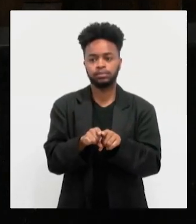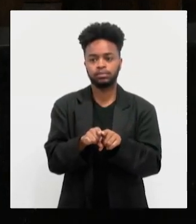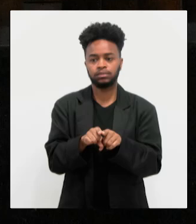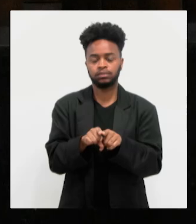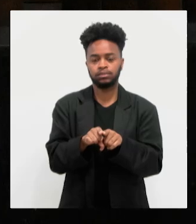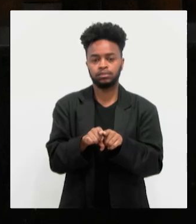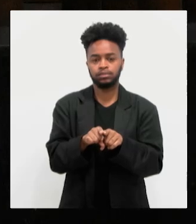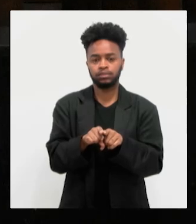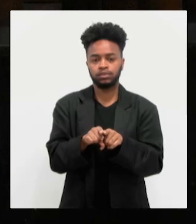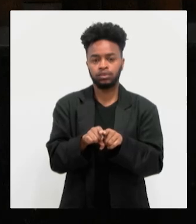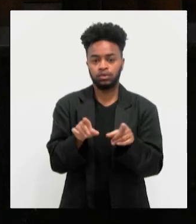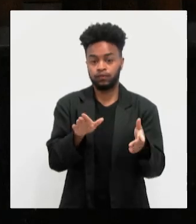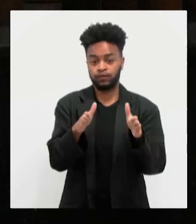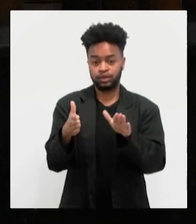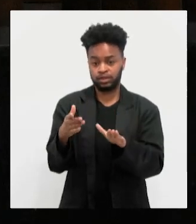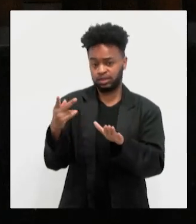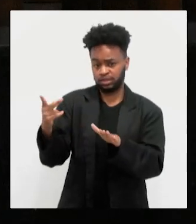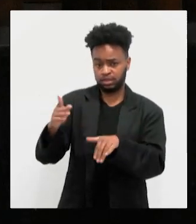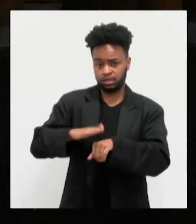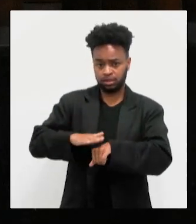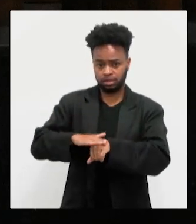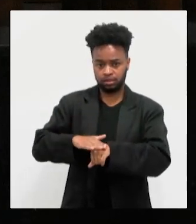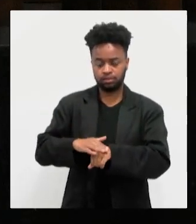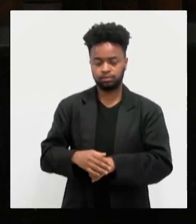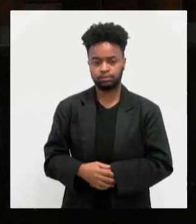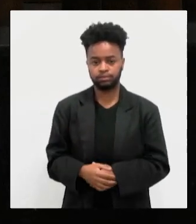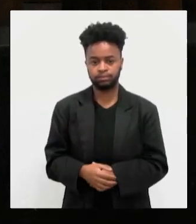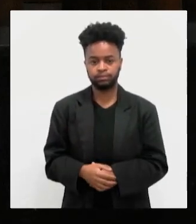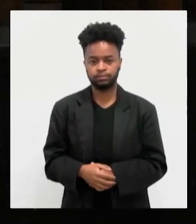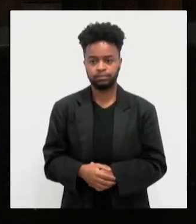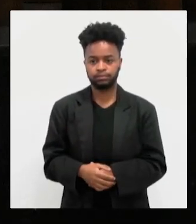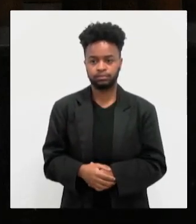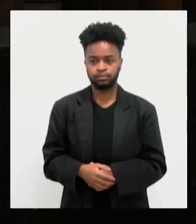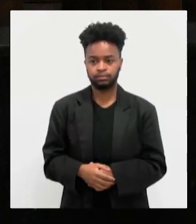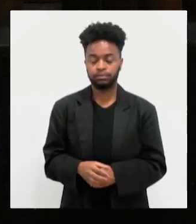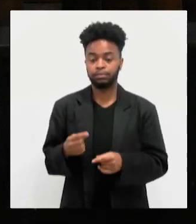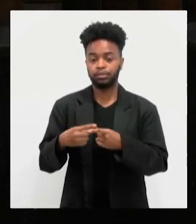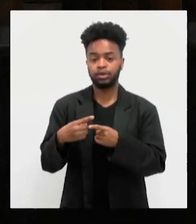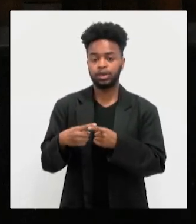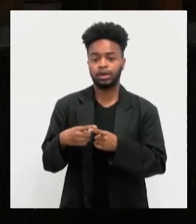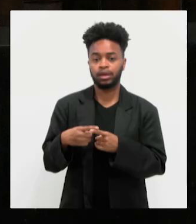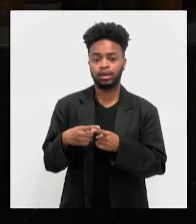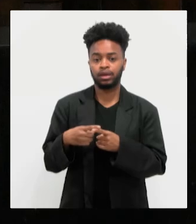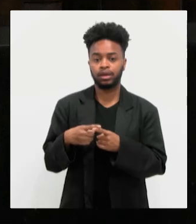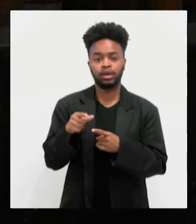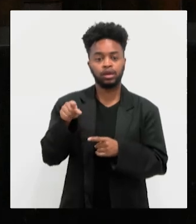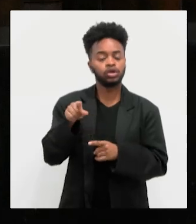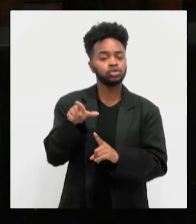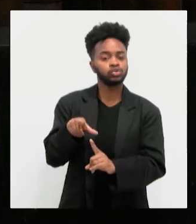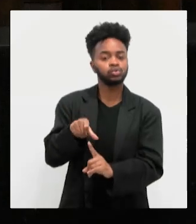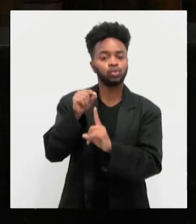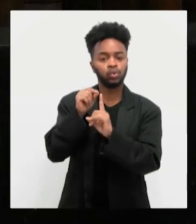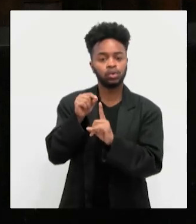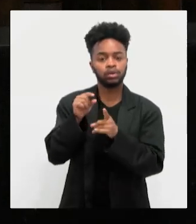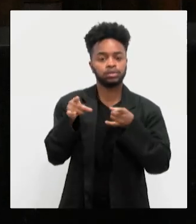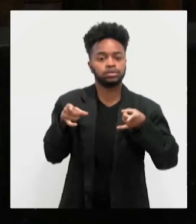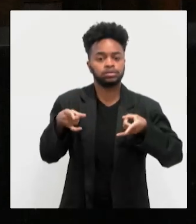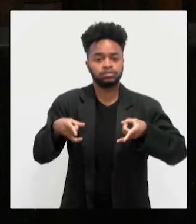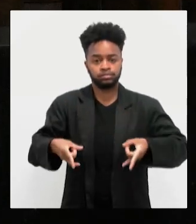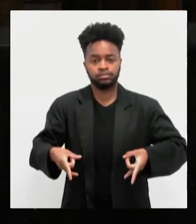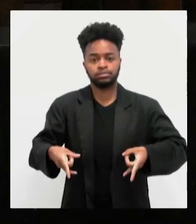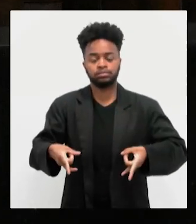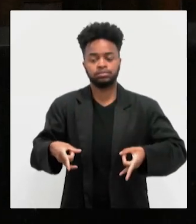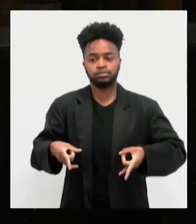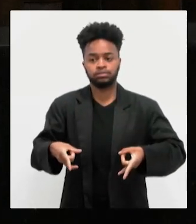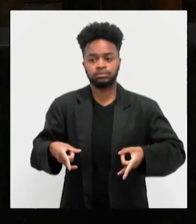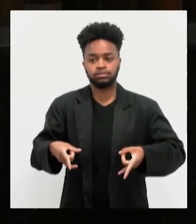a própria morte dele mesmo, quando fez uma opção de ser enterrado com as devidas